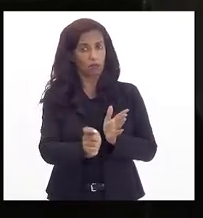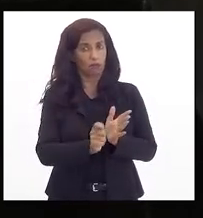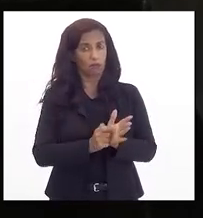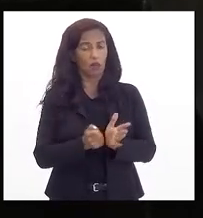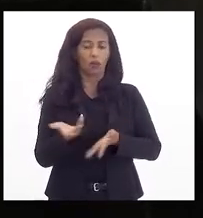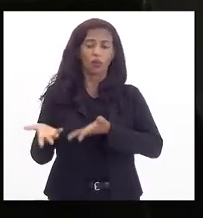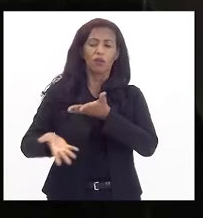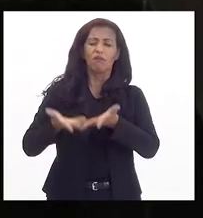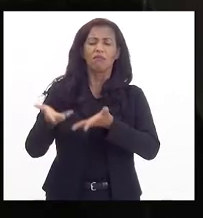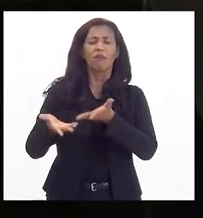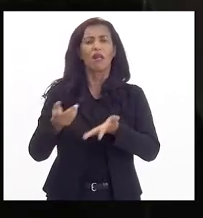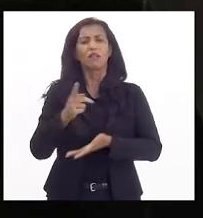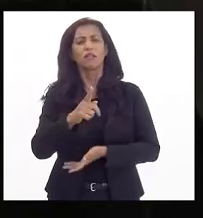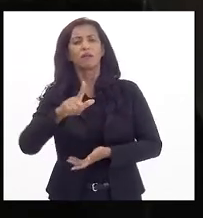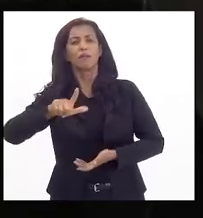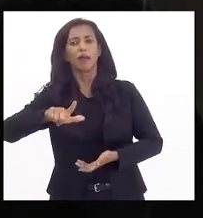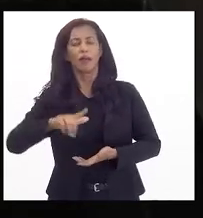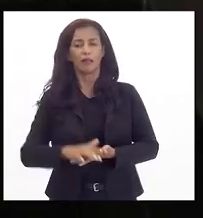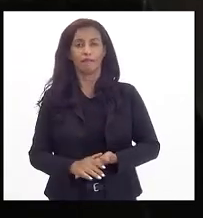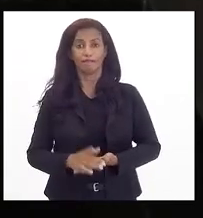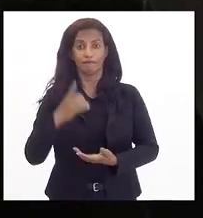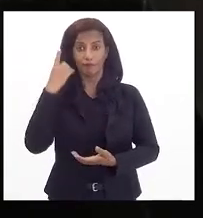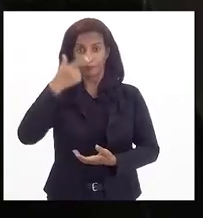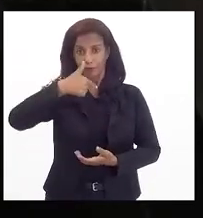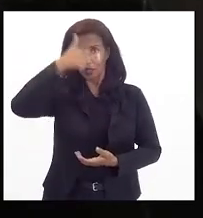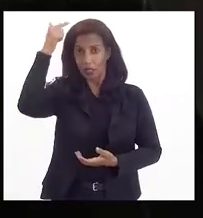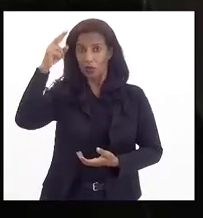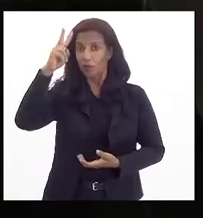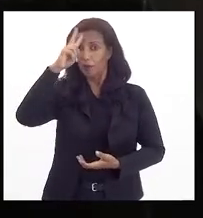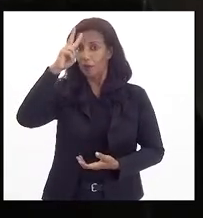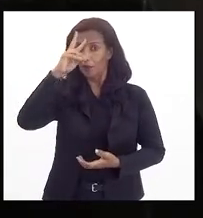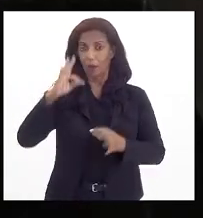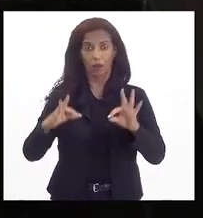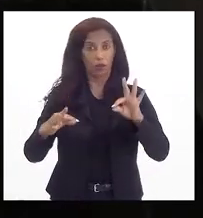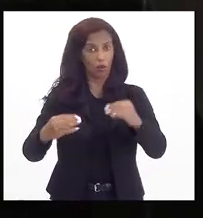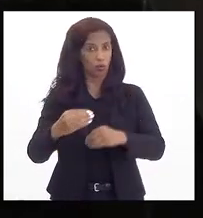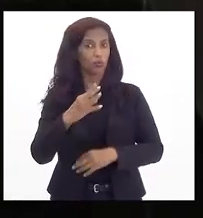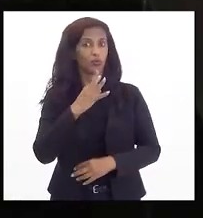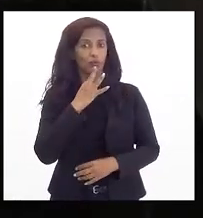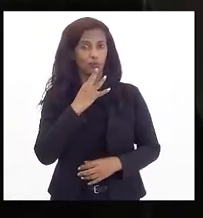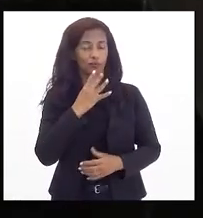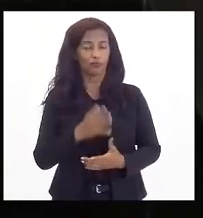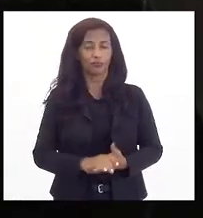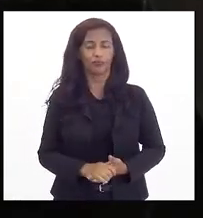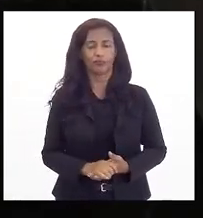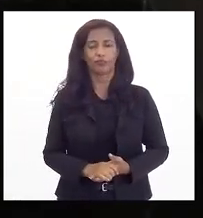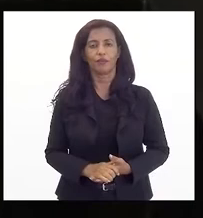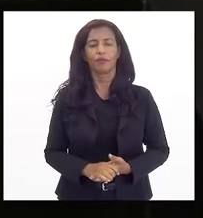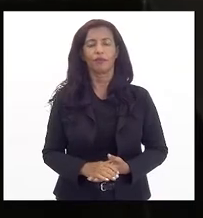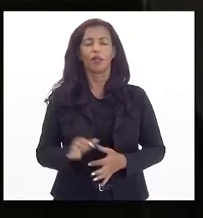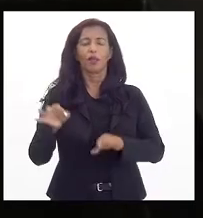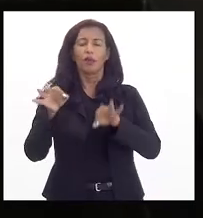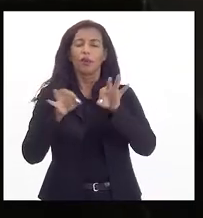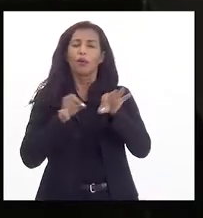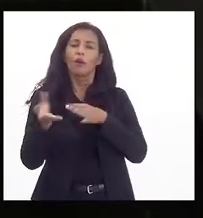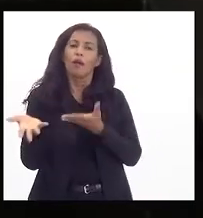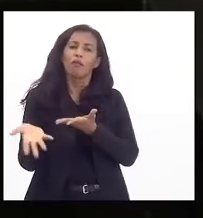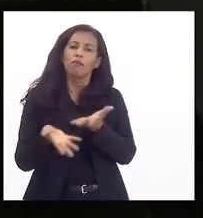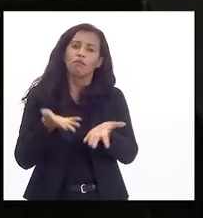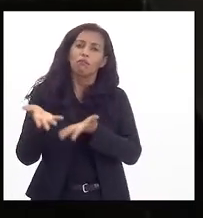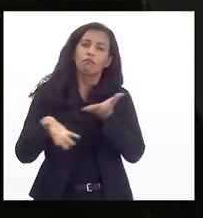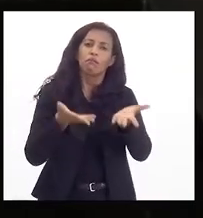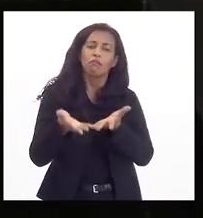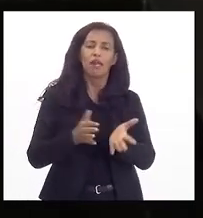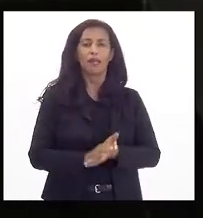que trata esse projeto, deputado Luiz Paulo, apenas para reavivar a nossa memória, todos nós conhecemos a matéria. O projeto trata